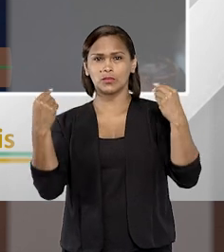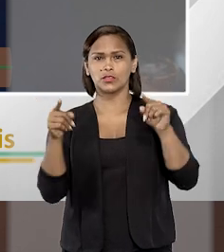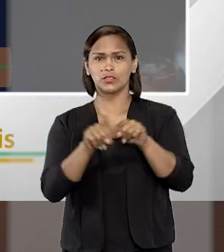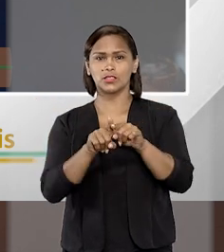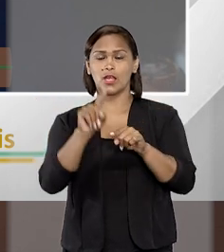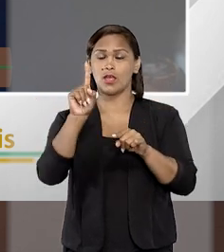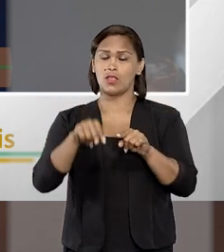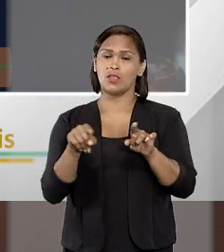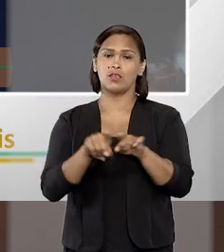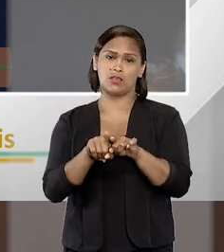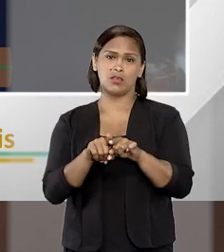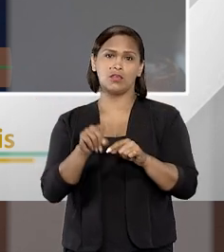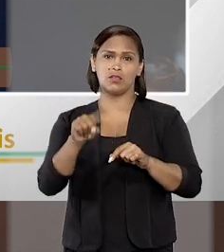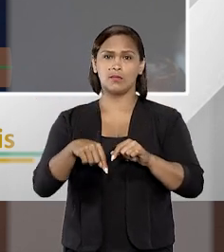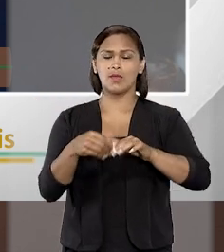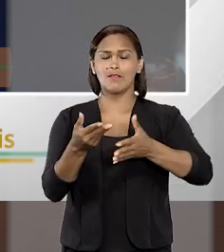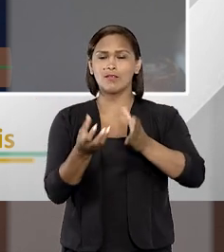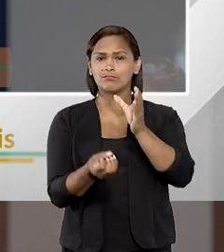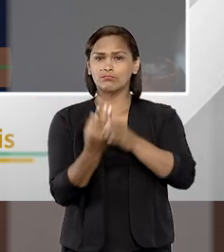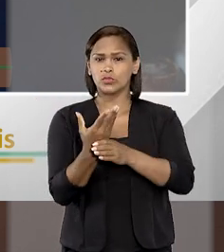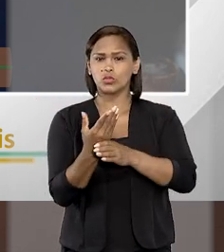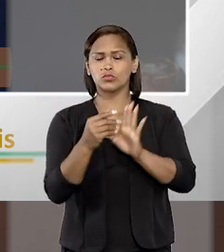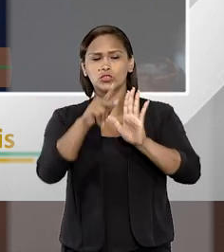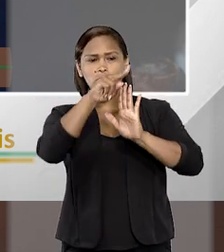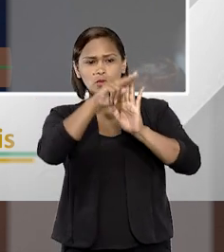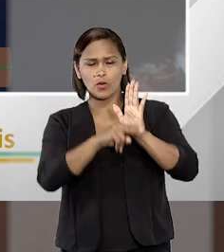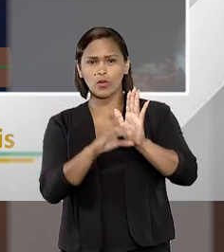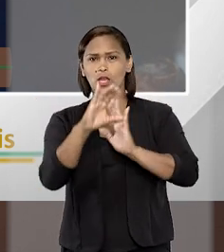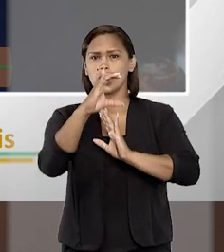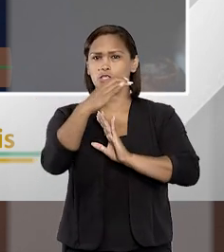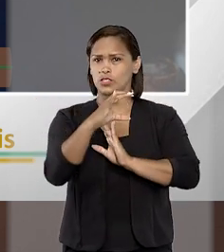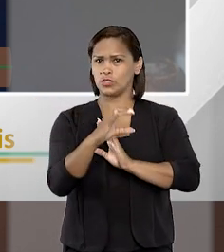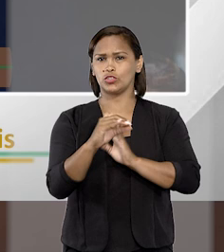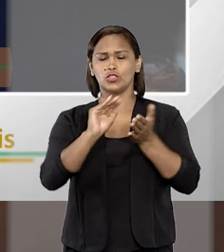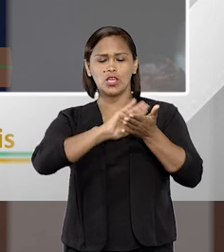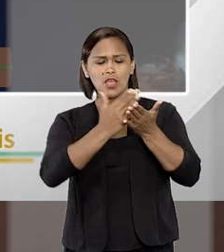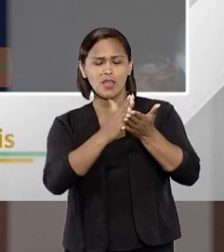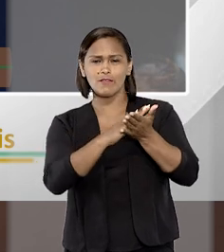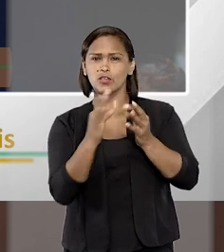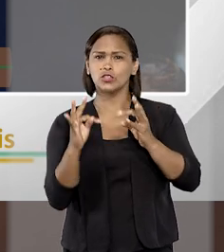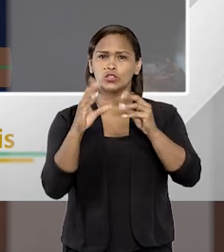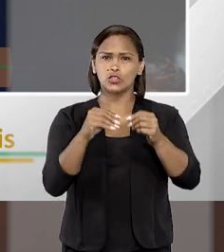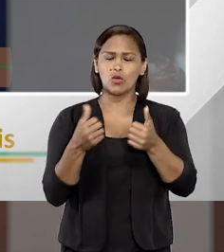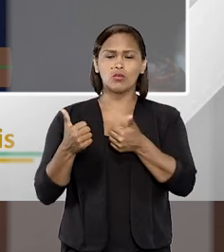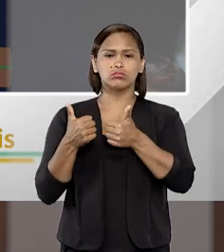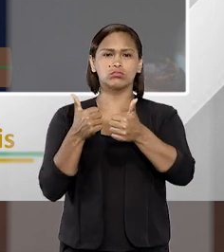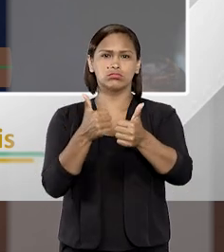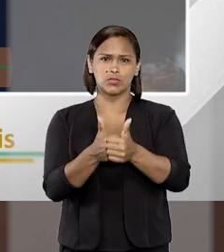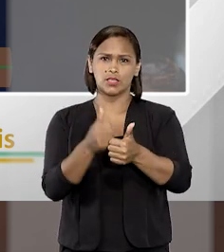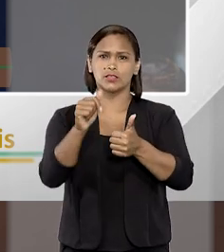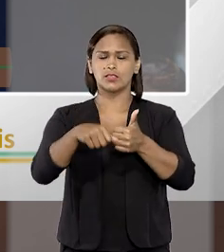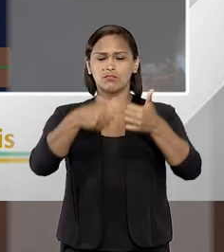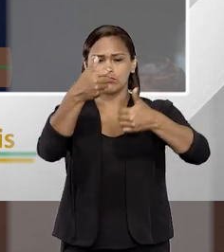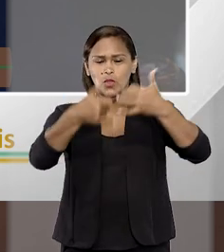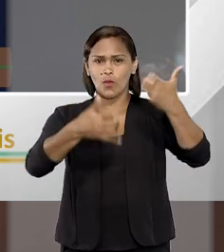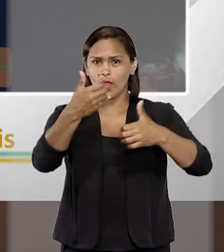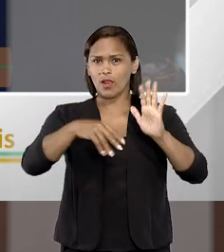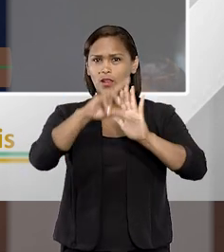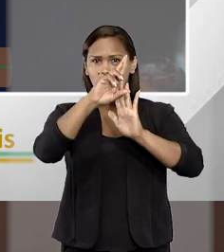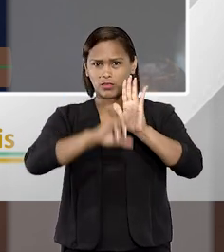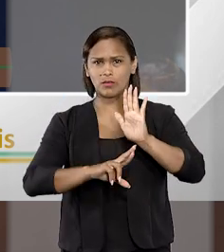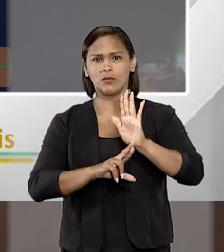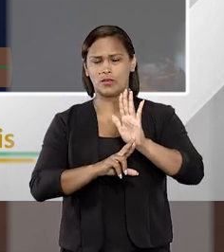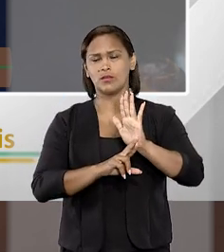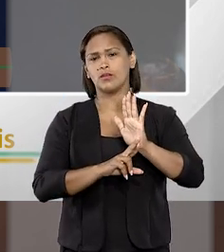e também iremos produzir um material científico será condensado evidentemente relatório final